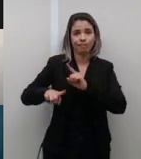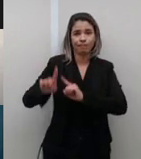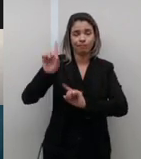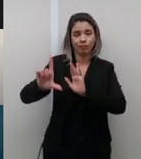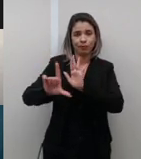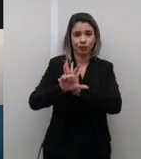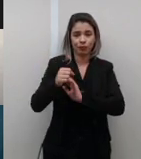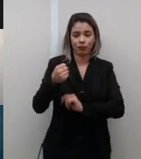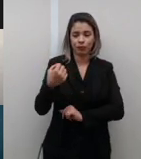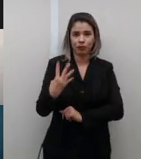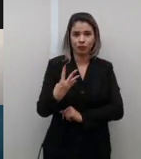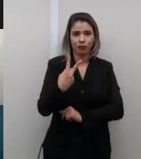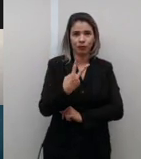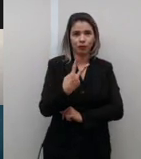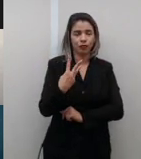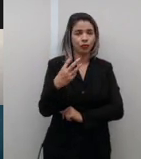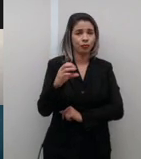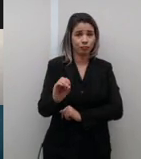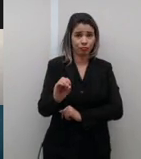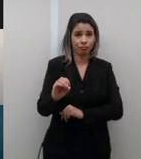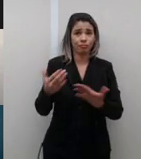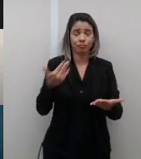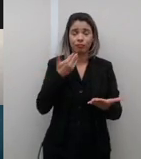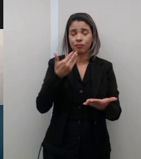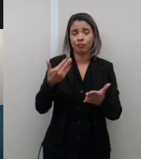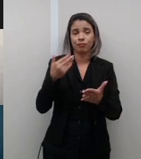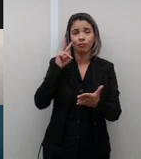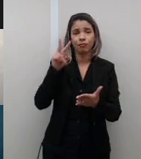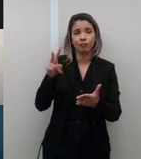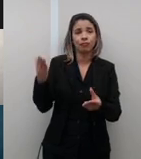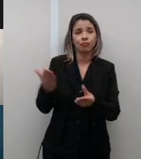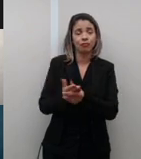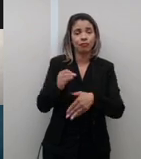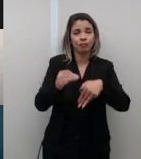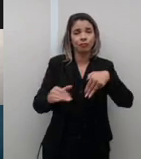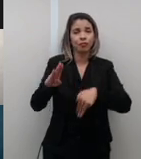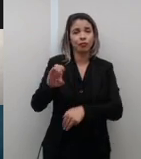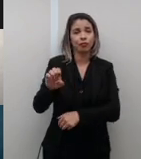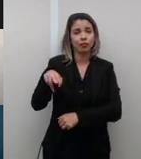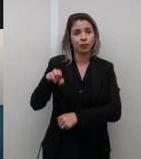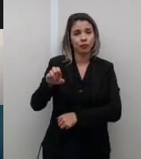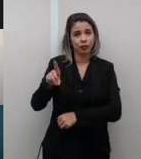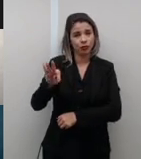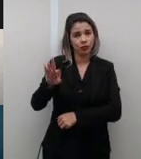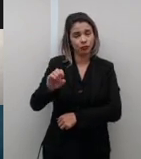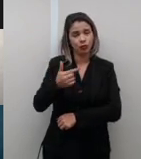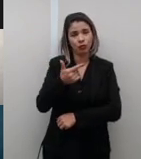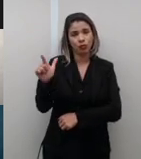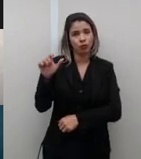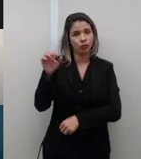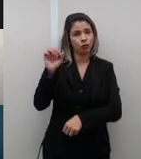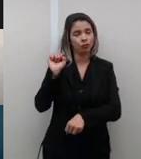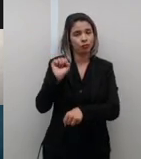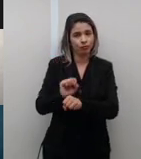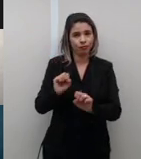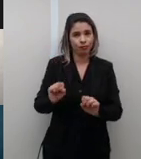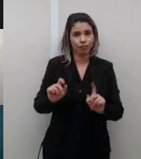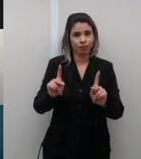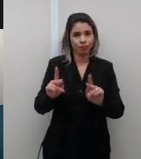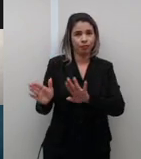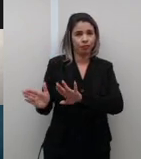14.230, pediu vista antecipada ao senhor ministro Benedito Gonçalves. Os demais, aguardam. Perfeito? Então,